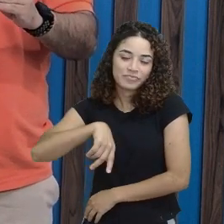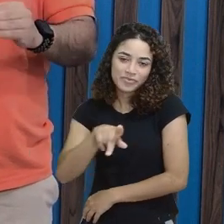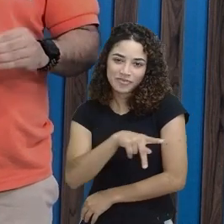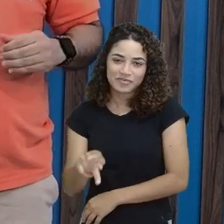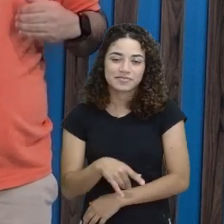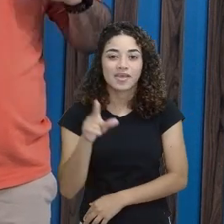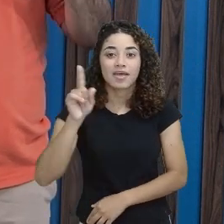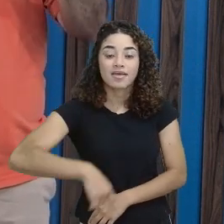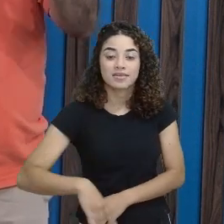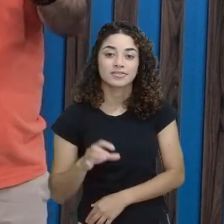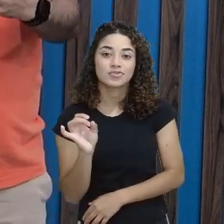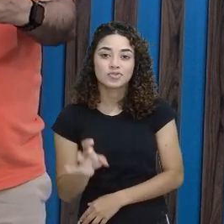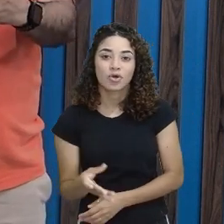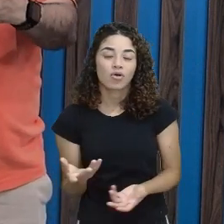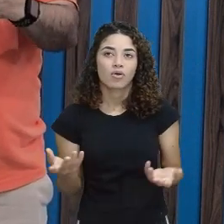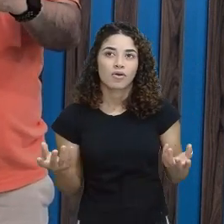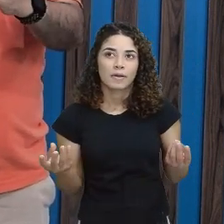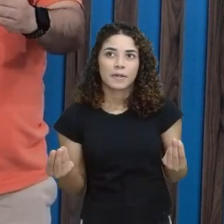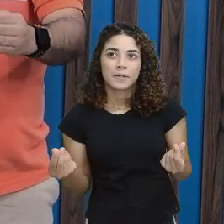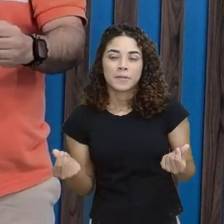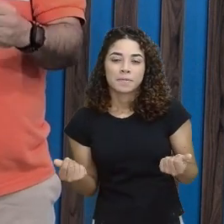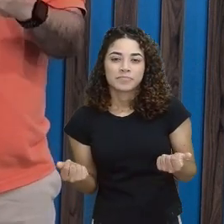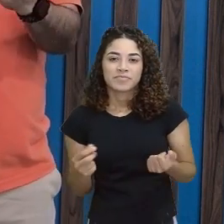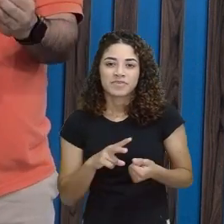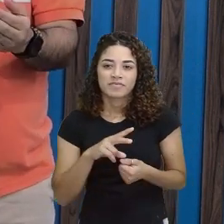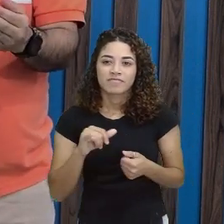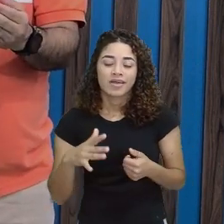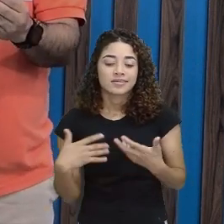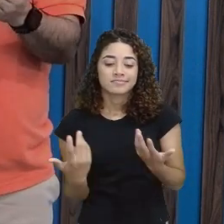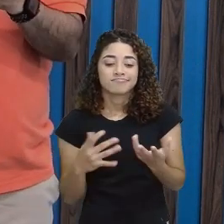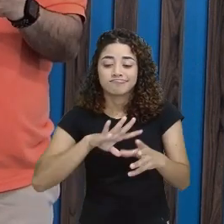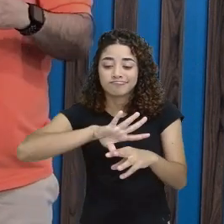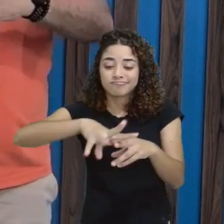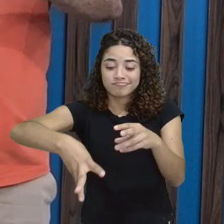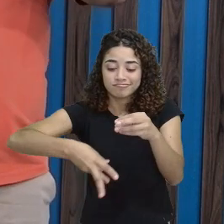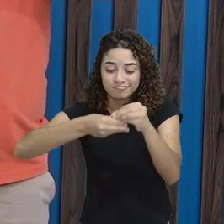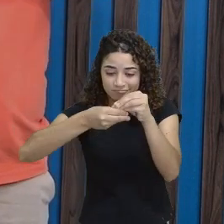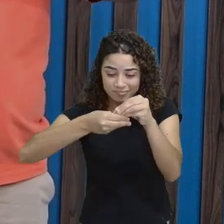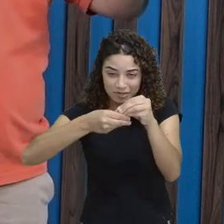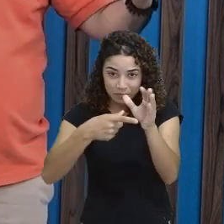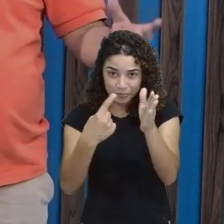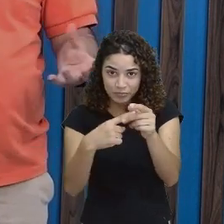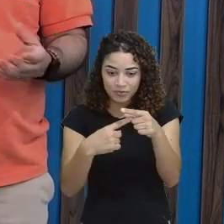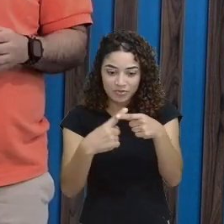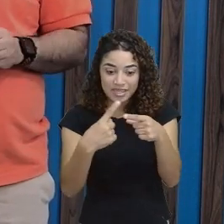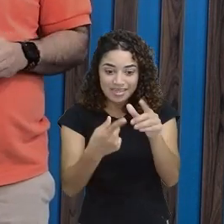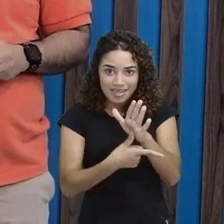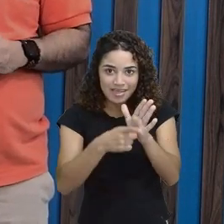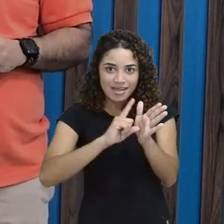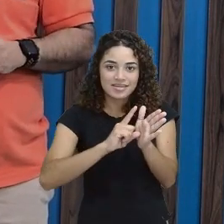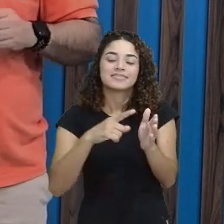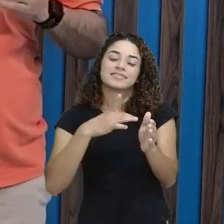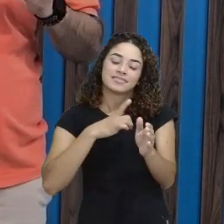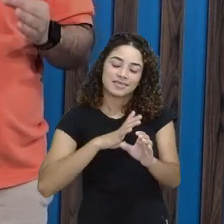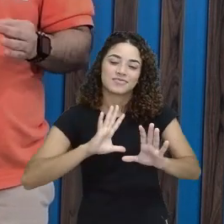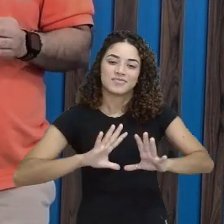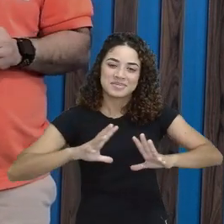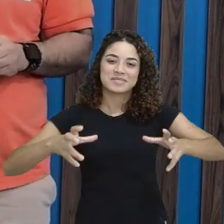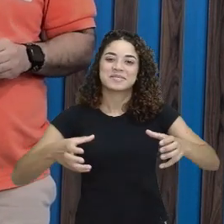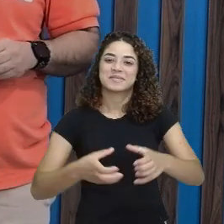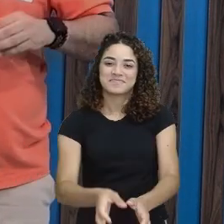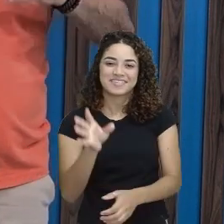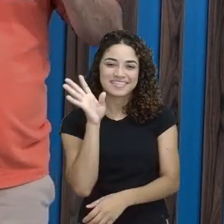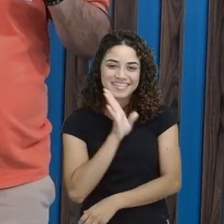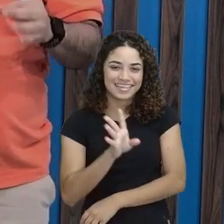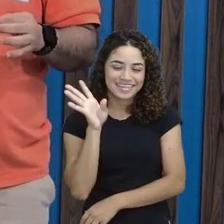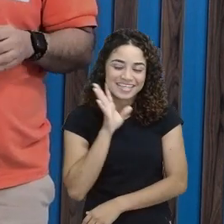ele é aquele que só vai dar o complemento, né? Porque a gente tem toda uma equipe muito